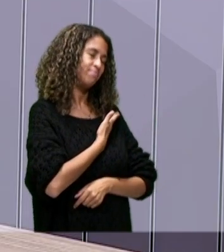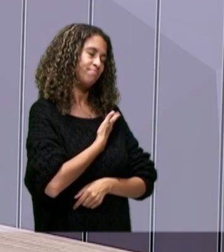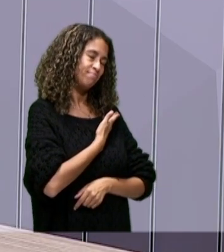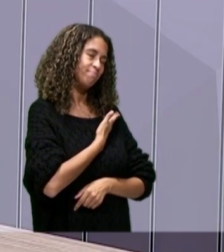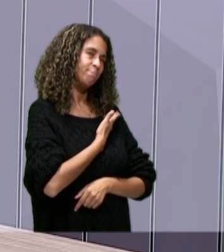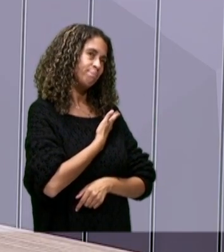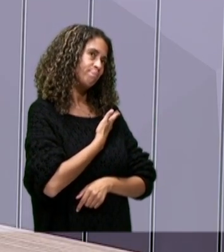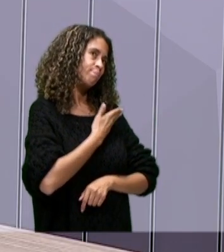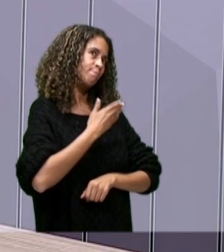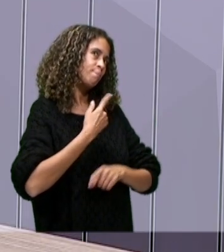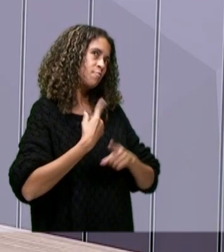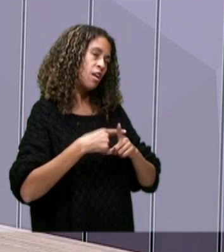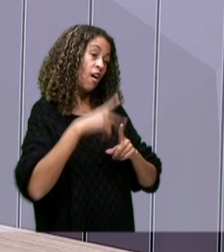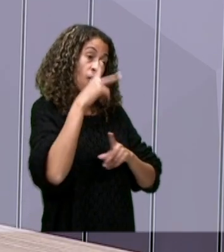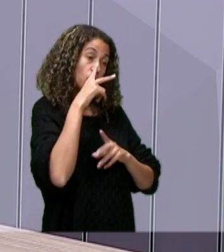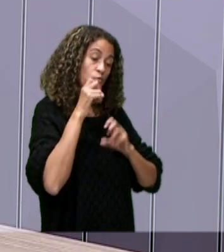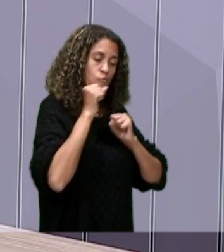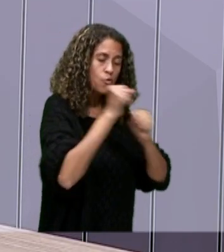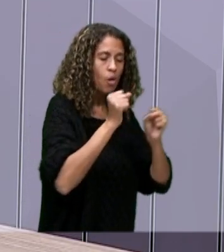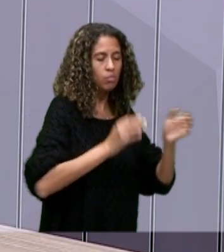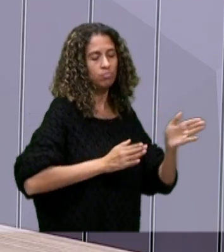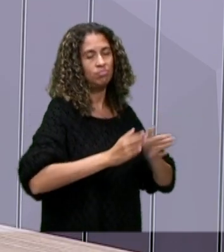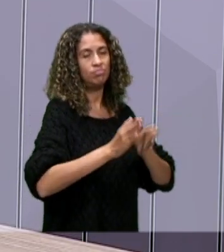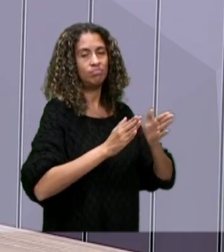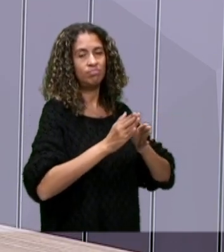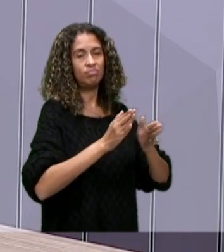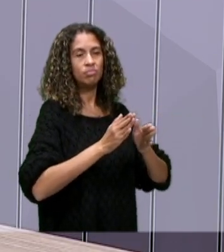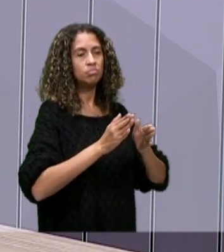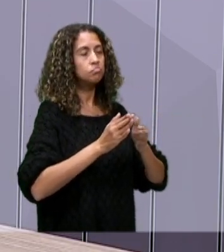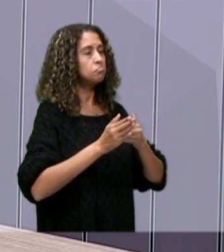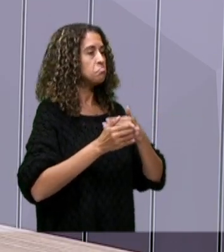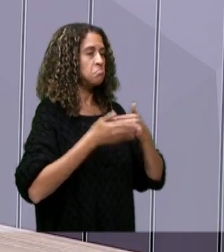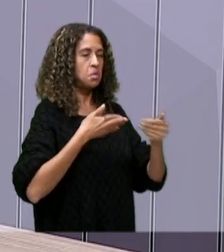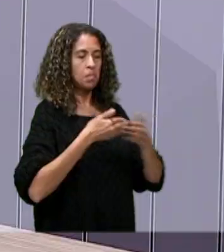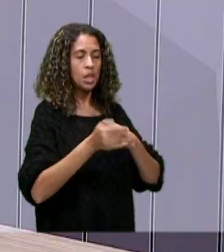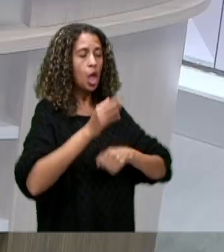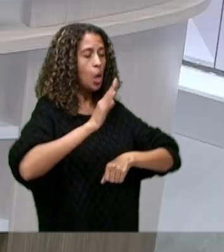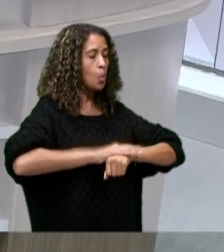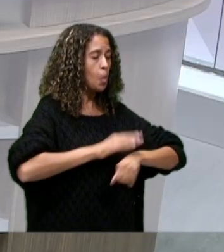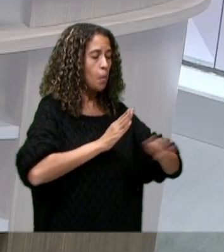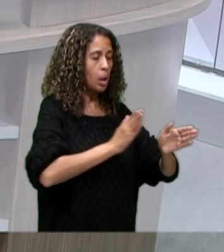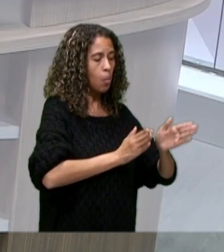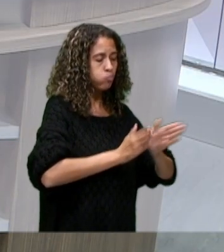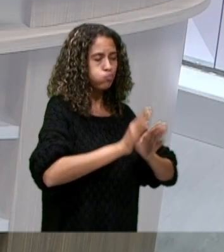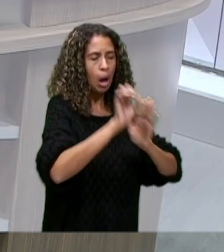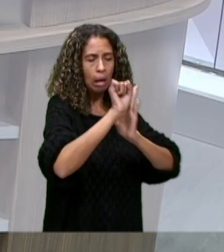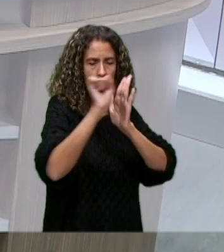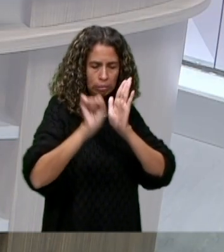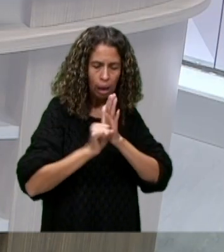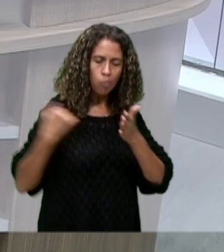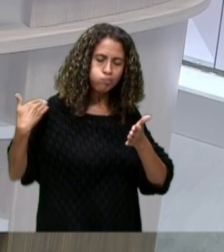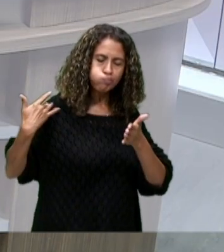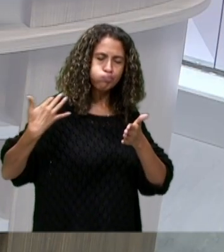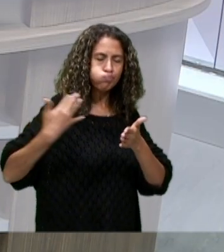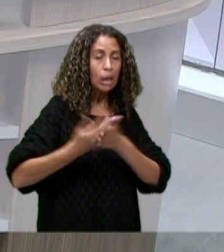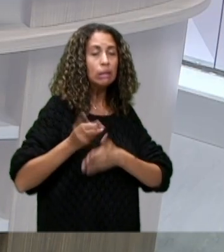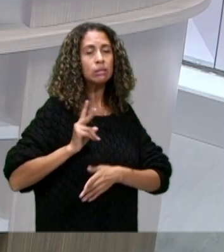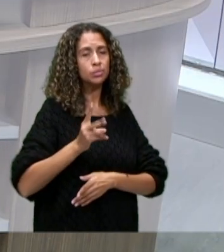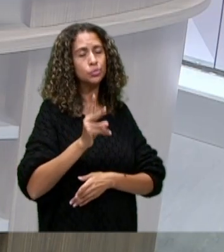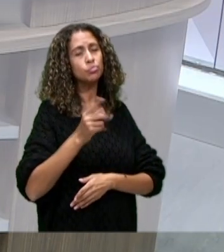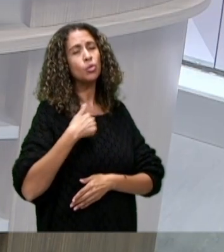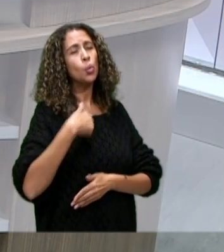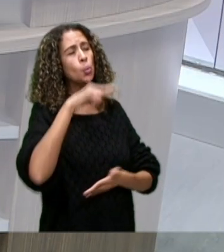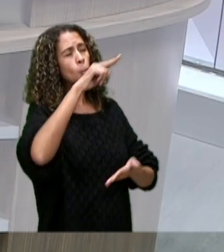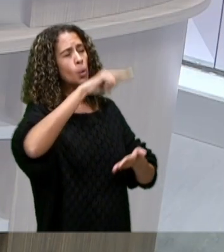Né, que é algo muito forte. Eu acho que isso aí independe dos séculos Eu estou lendo um livro agora do